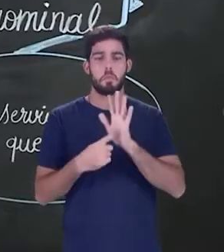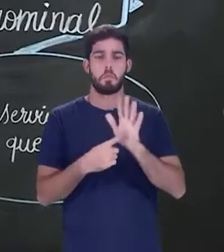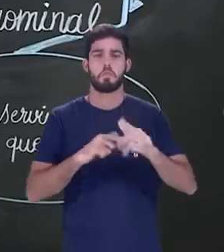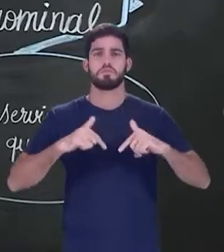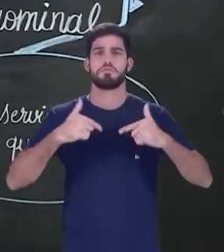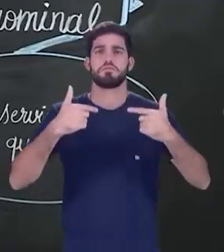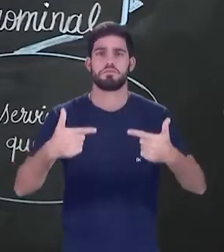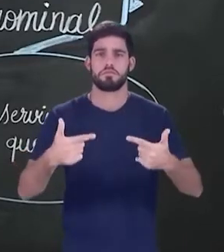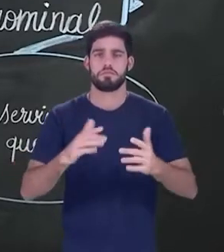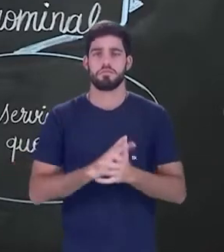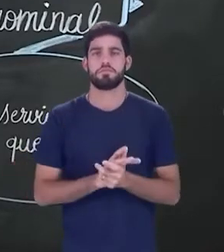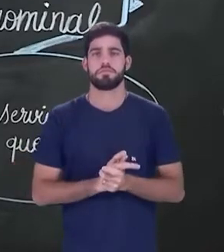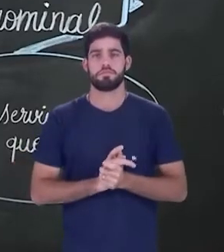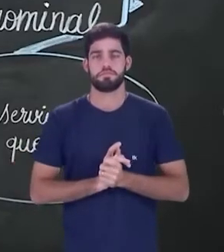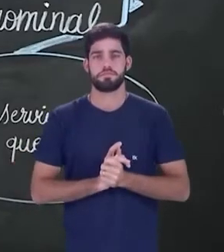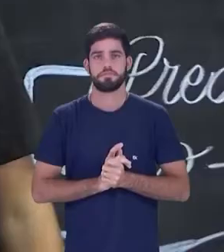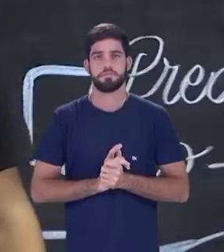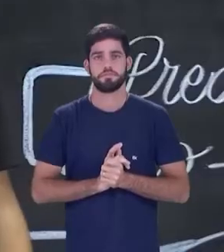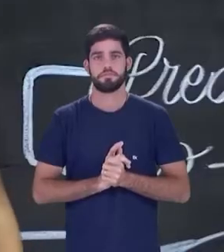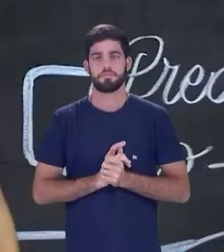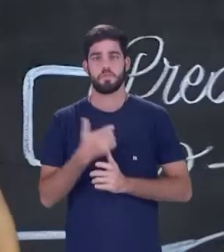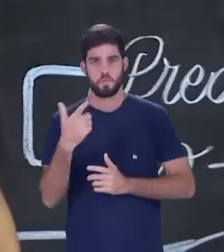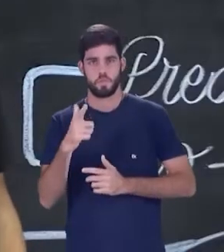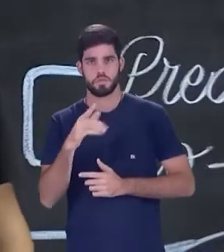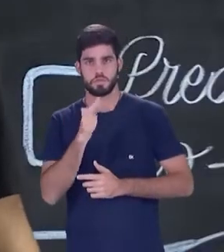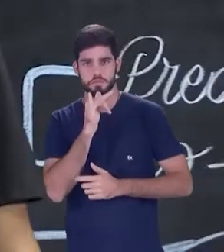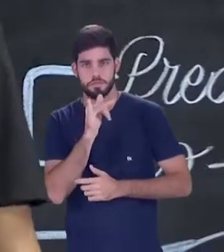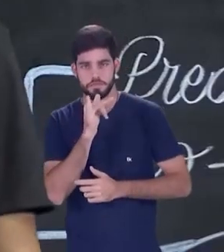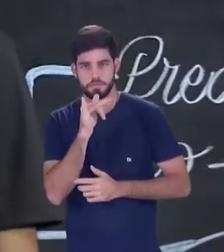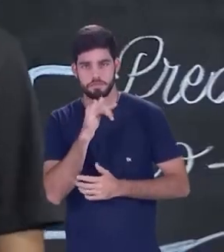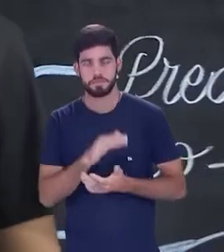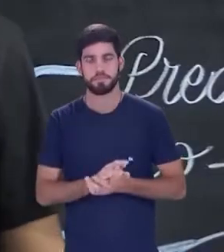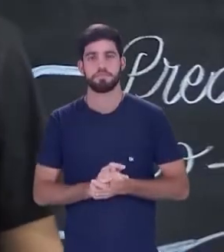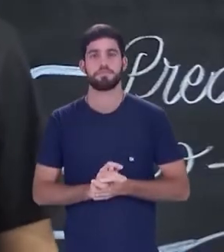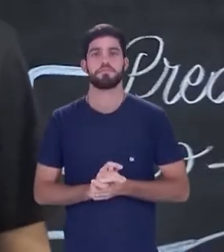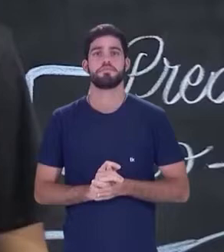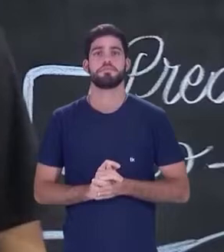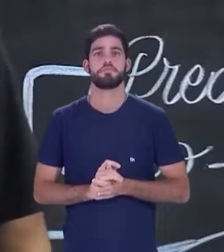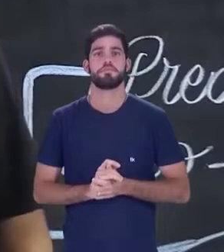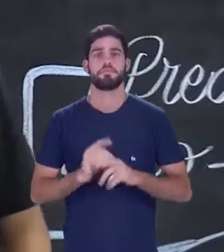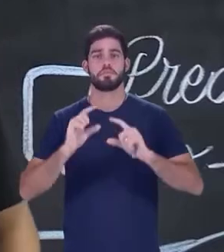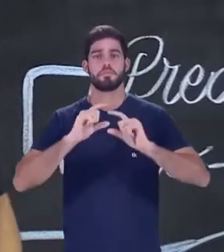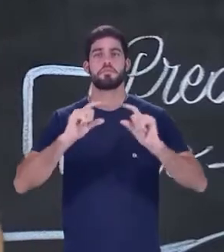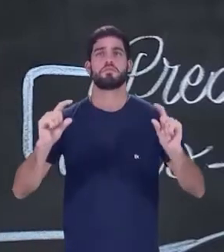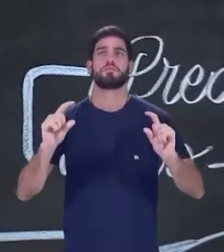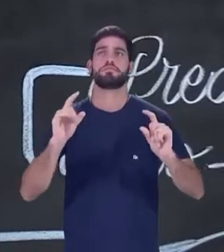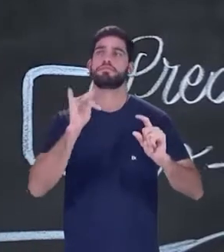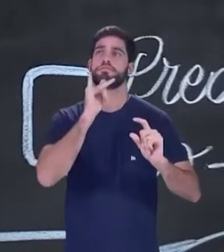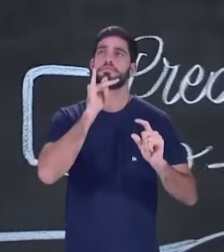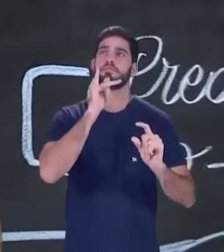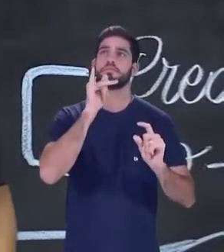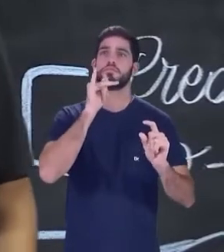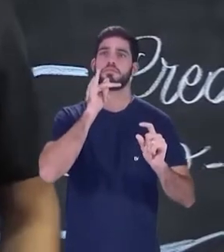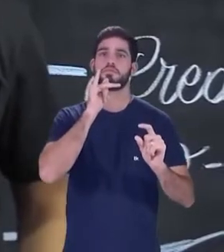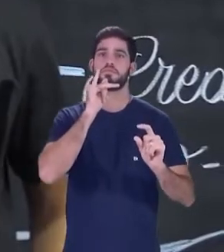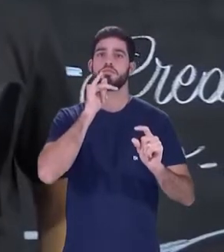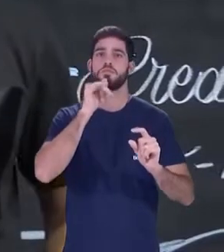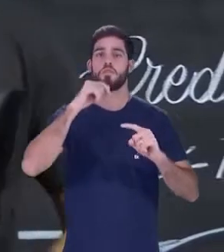ação, processos acontecendo. Quer ver um outro exemplo? Quando eu coloco, por exemplo, uma oração do tipo: